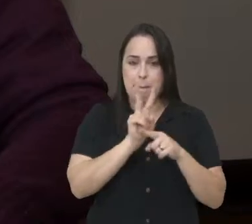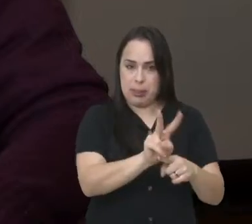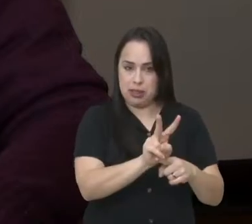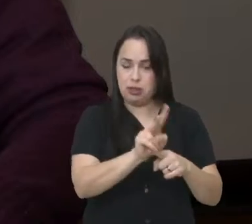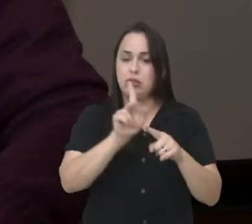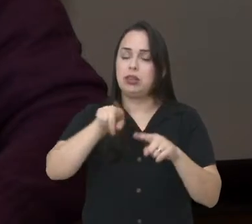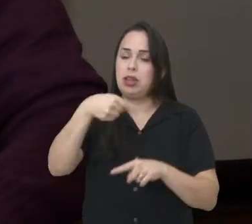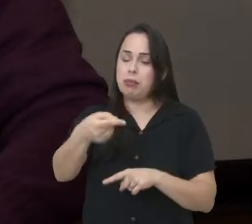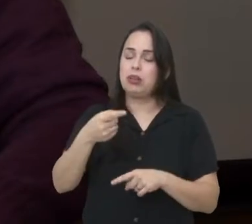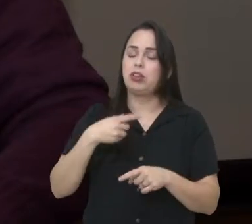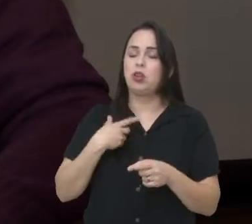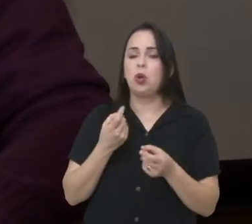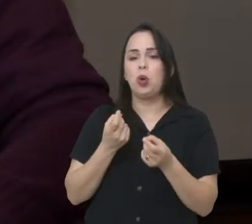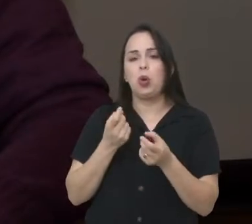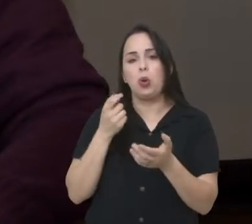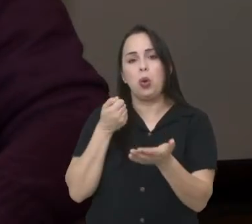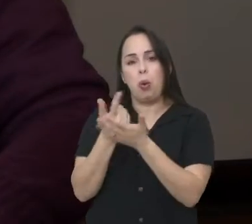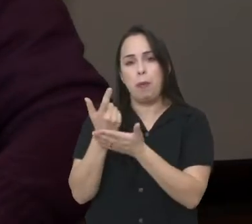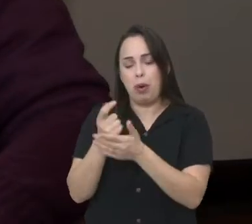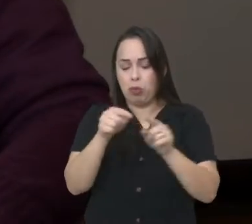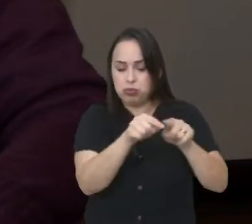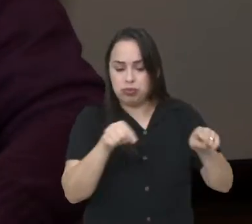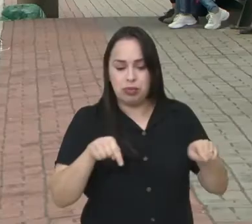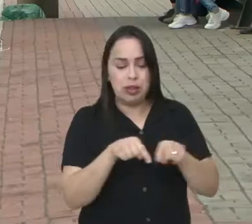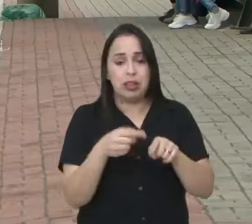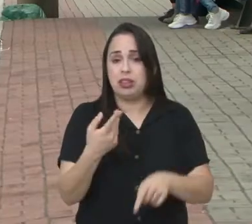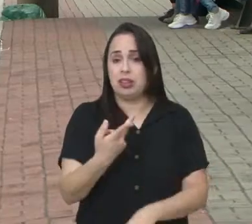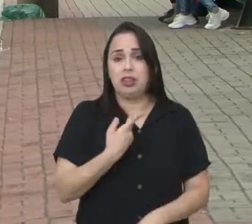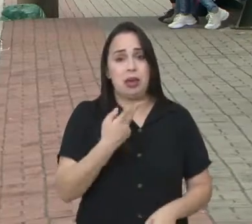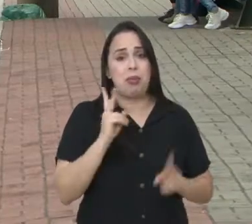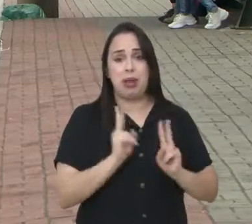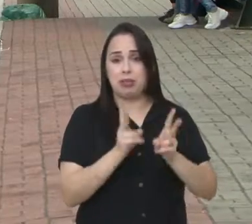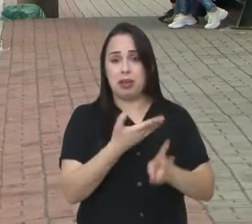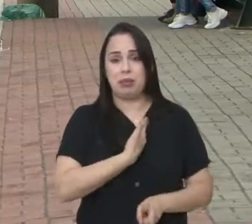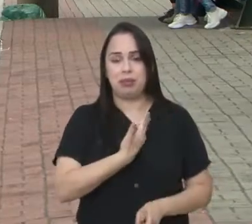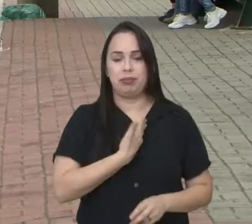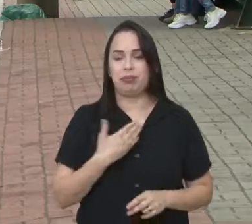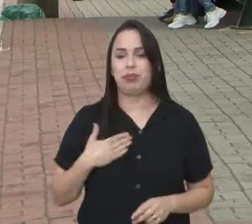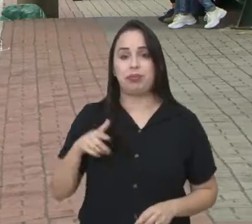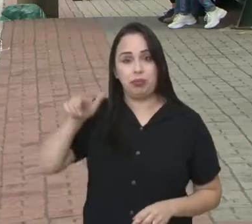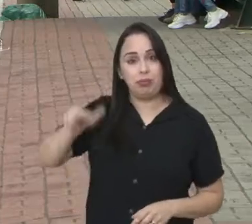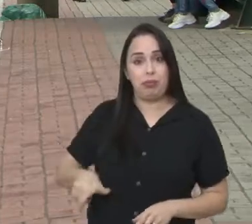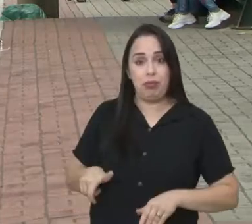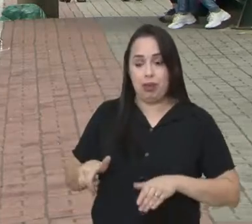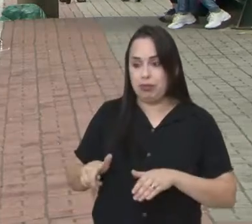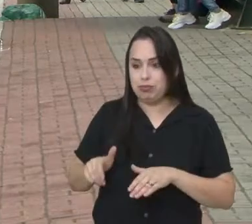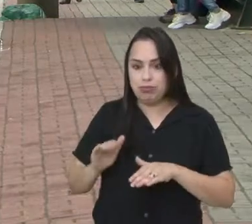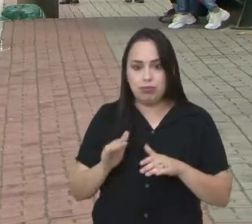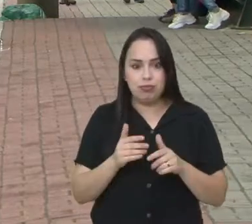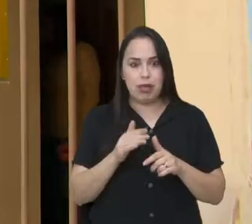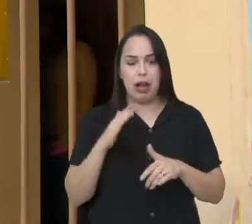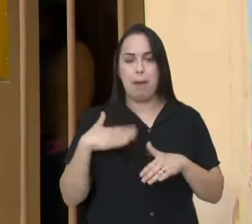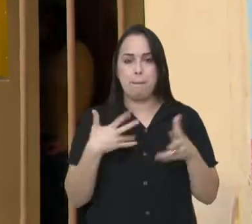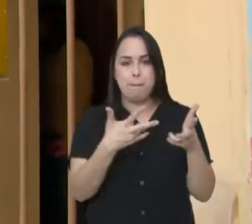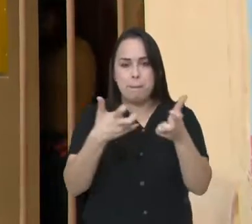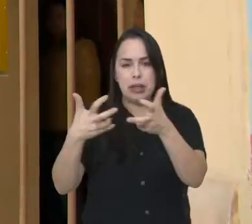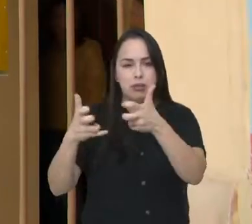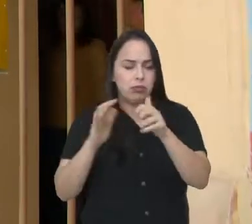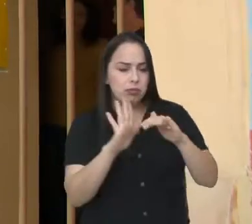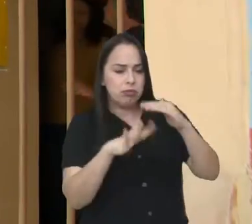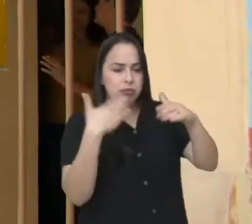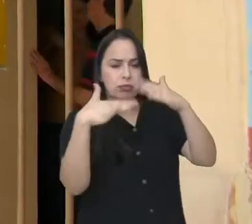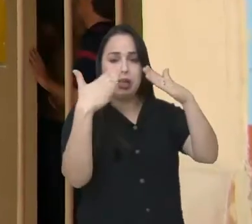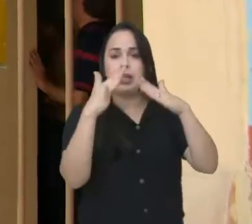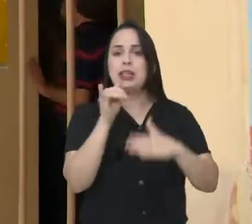Compraram e ficamos continuando amigos do mesmo jeito. Dona Emília acompanhou todo o desenvolvimento do bairro. Inclusive, a